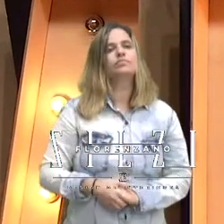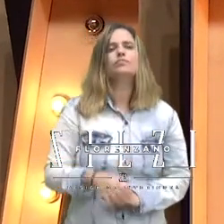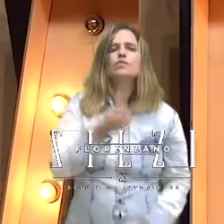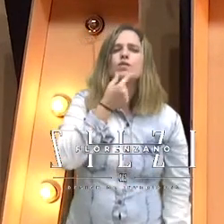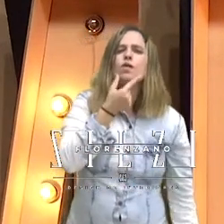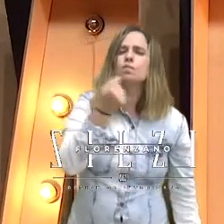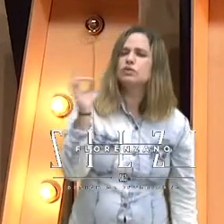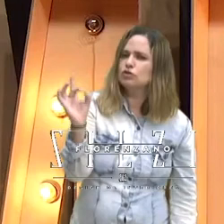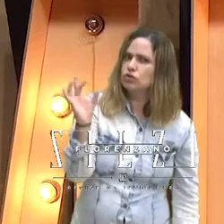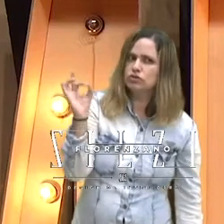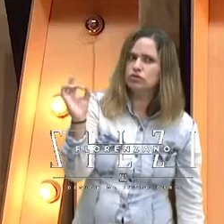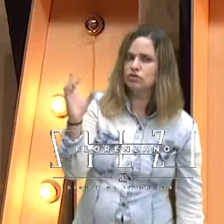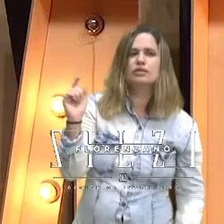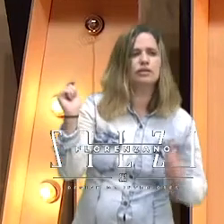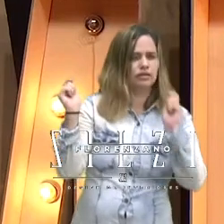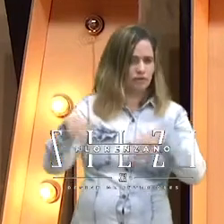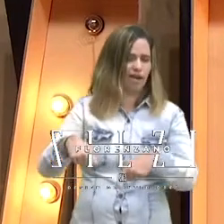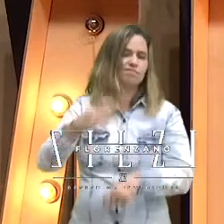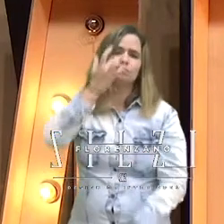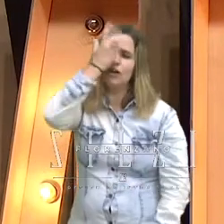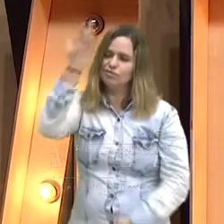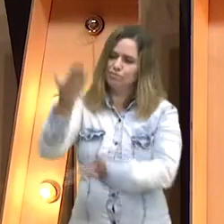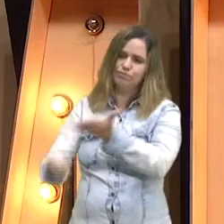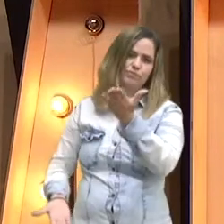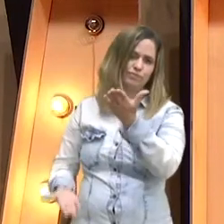vencido, mas dois conseguem defender-se. Um